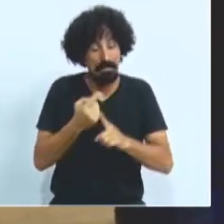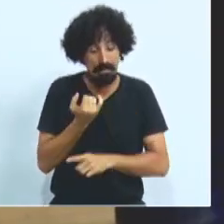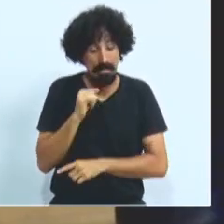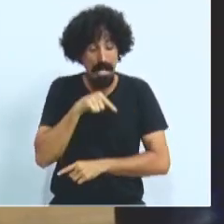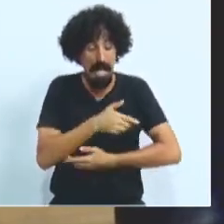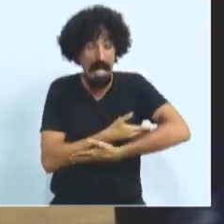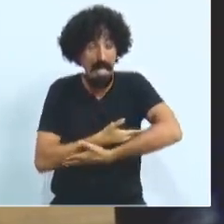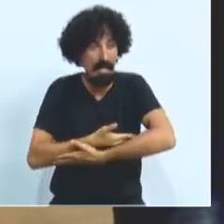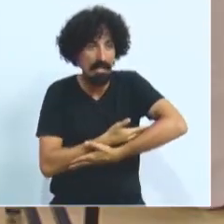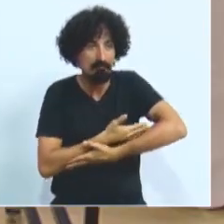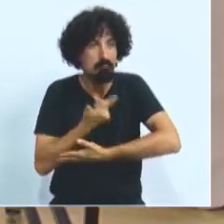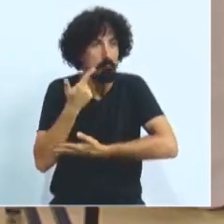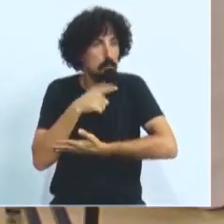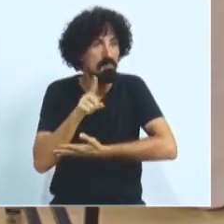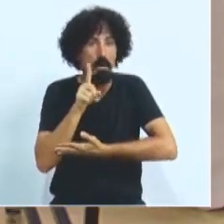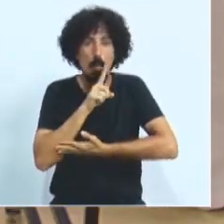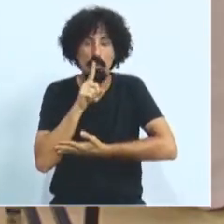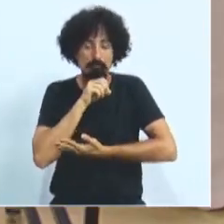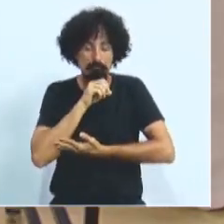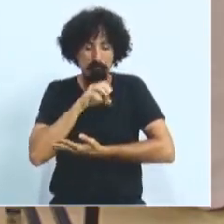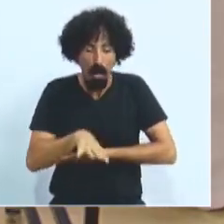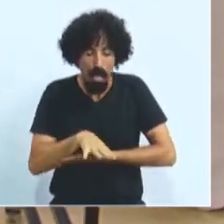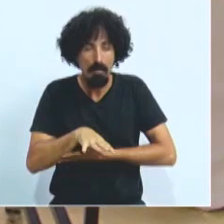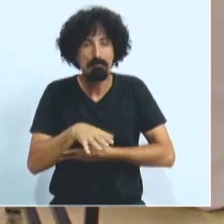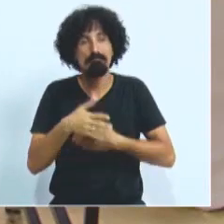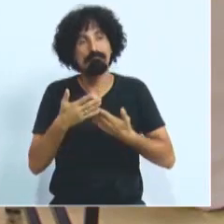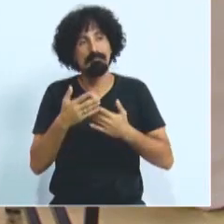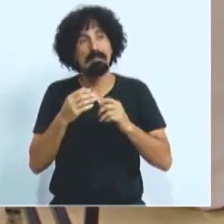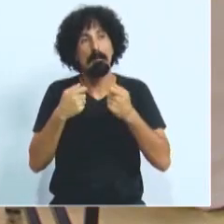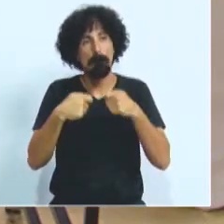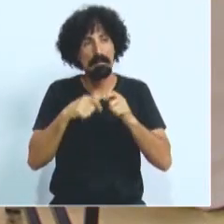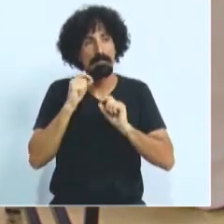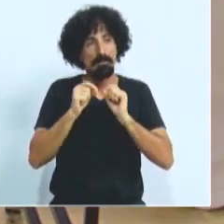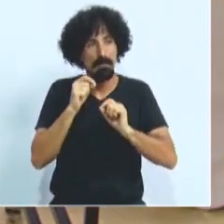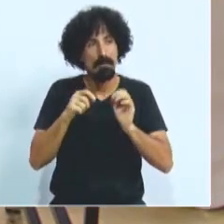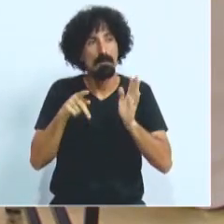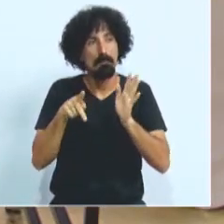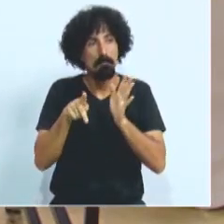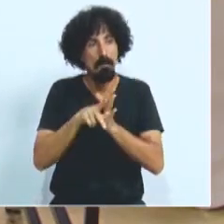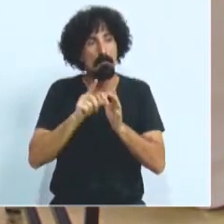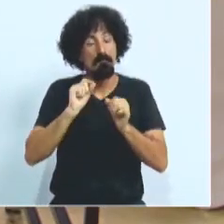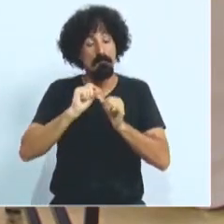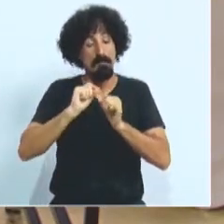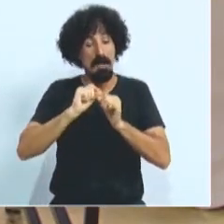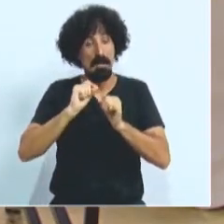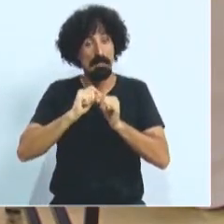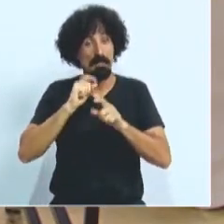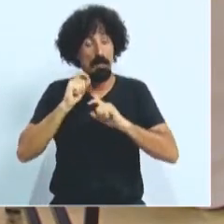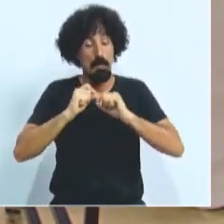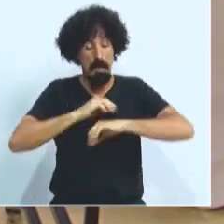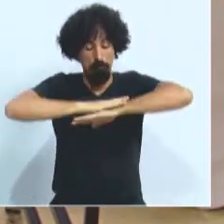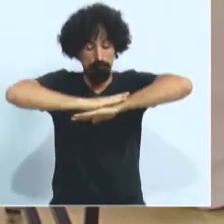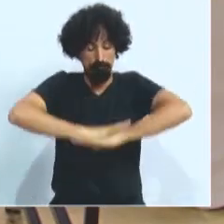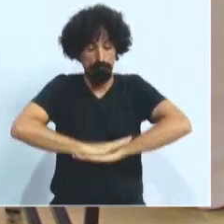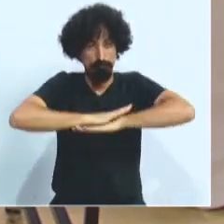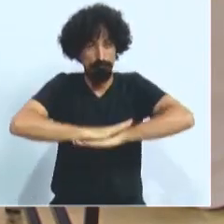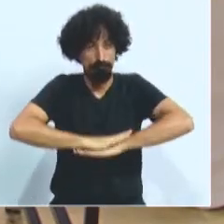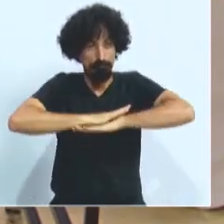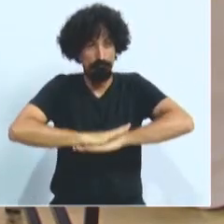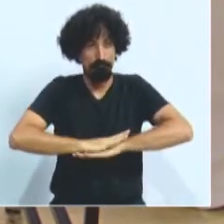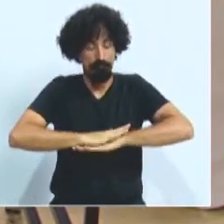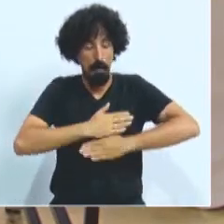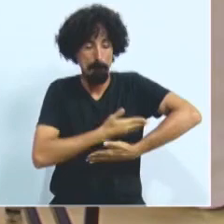não conseguir tirar, não sair, aí já passa para a manobra de reanimação cardiopulmonar, porque ela pode entrar em parada